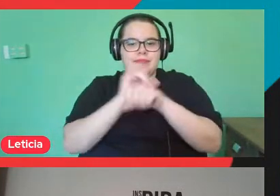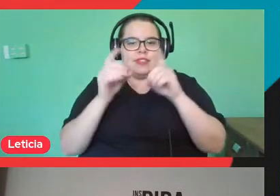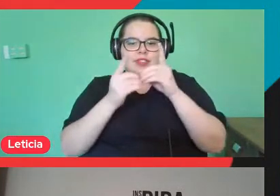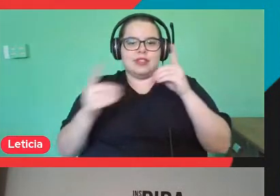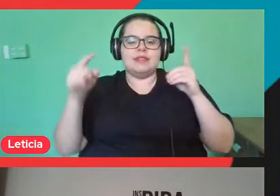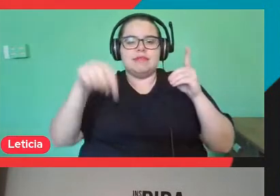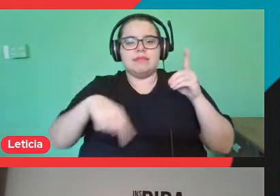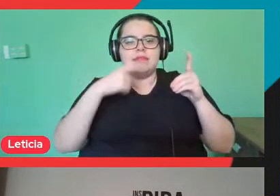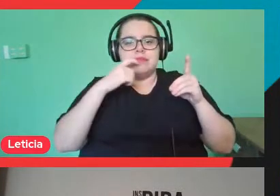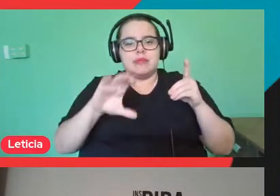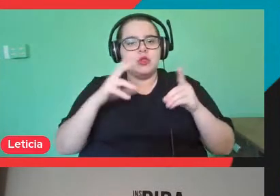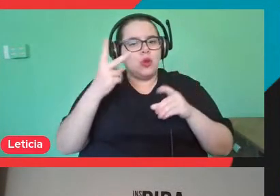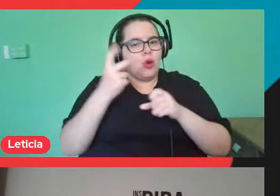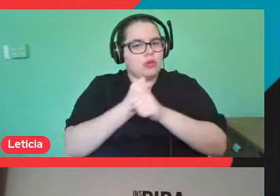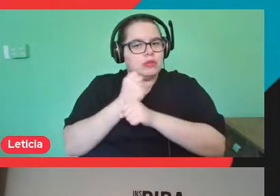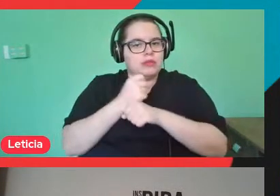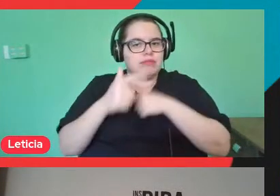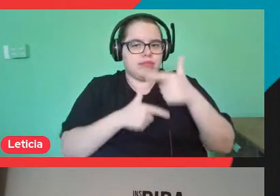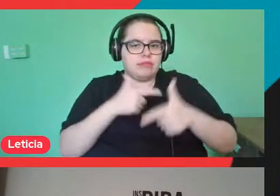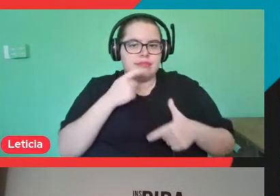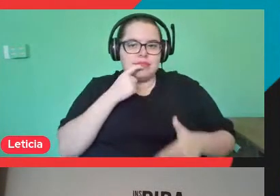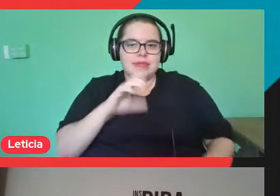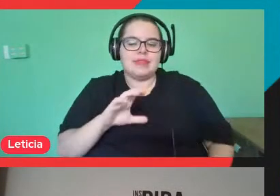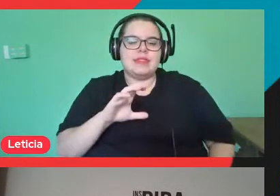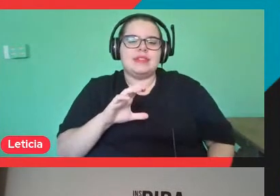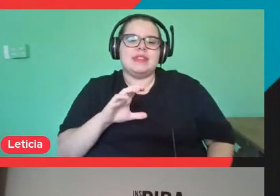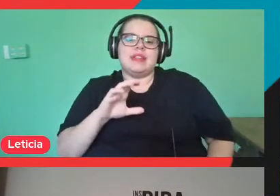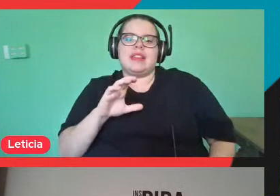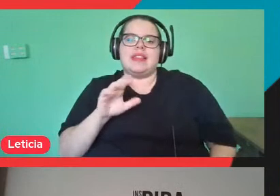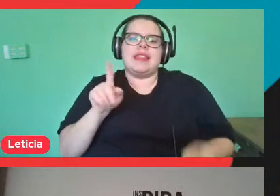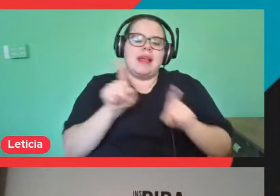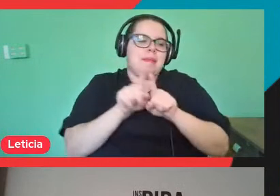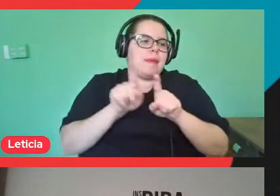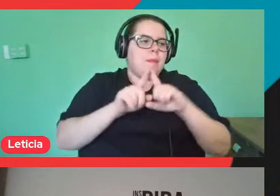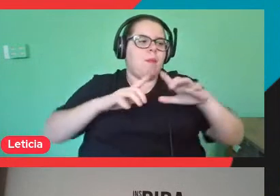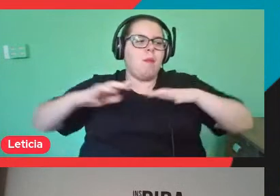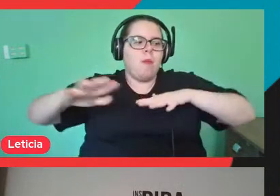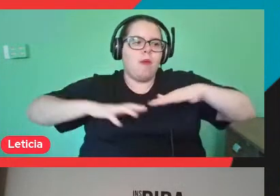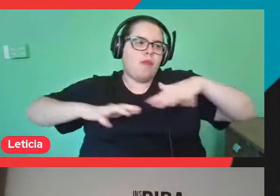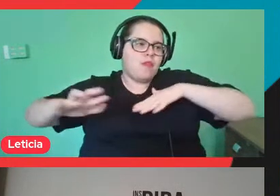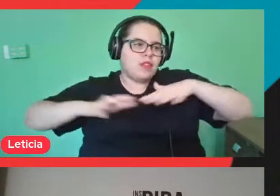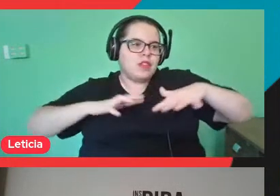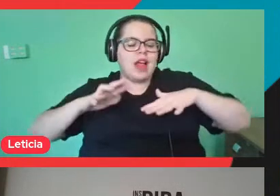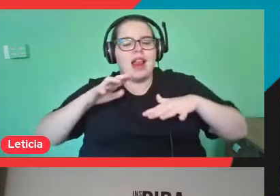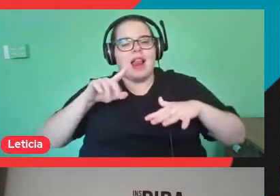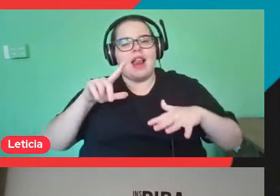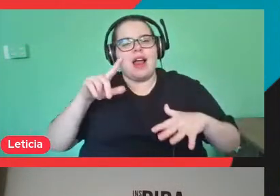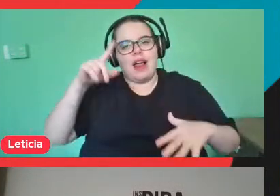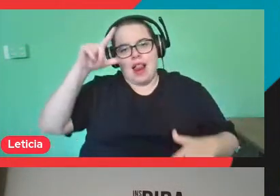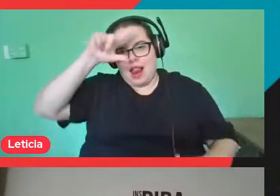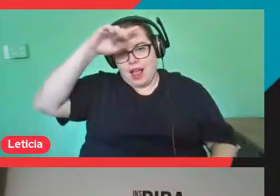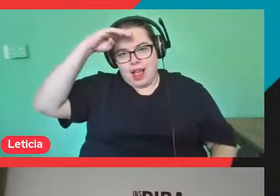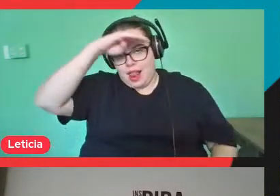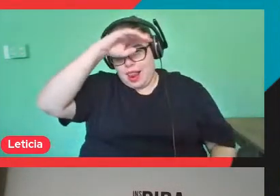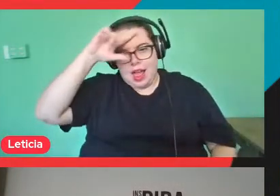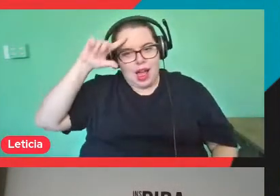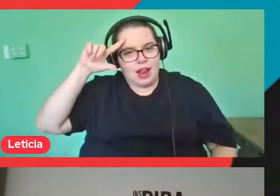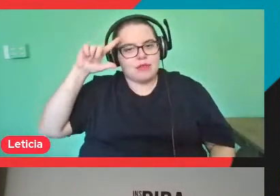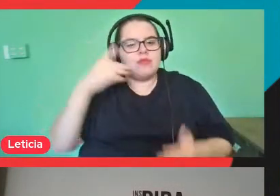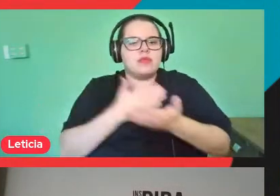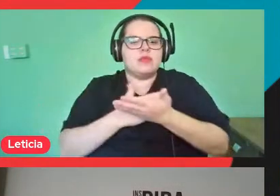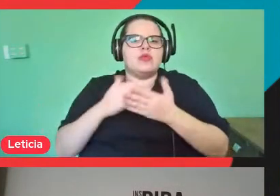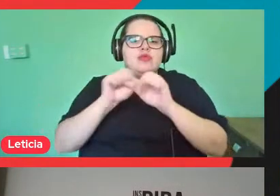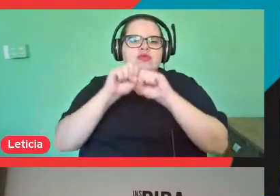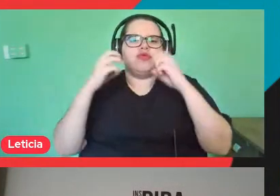fazer 2 anos. Com esse movimento que a Lari comentou em relação ao workshop, né? Desde 2019,